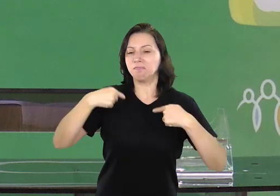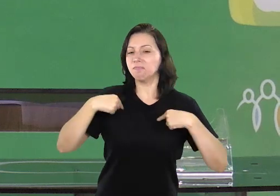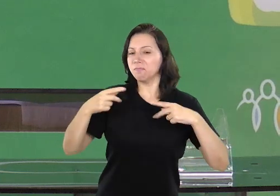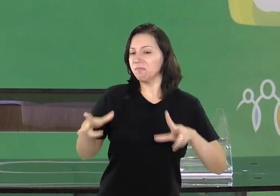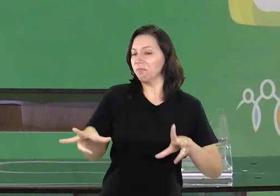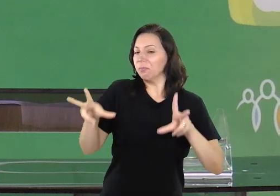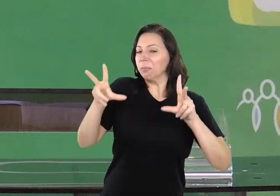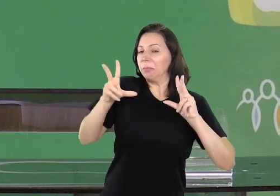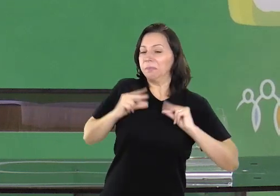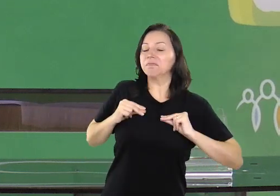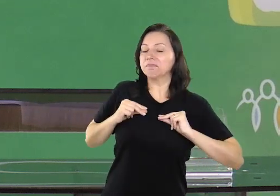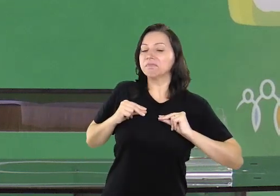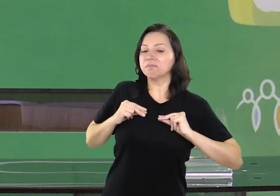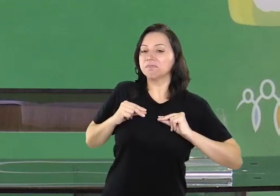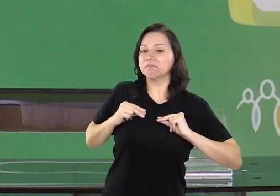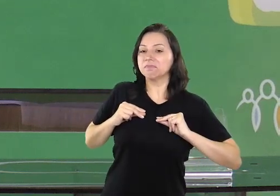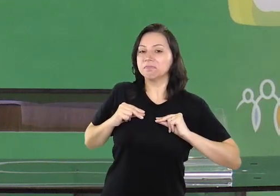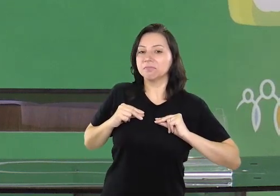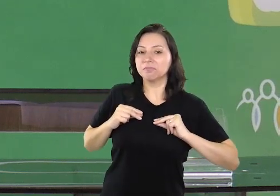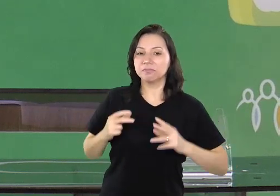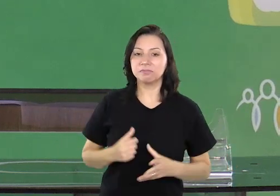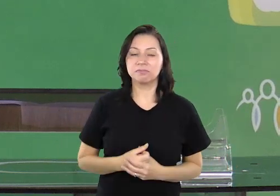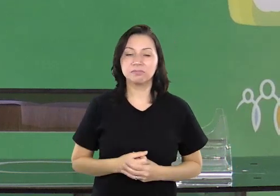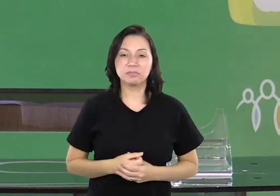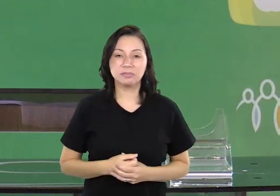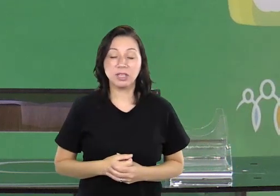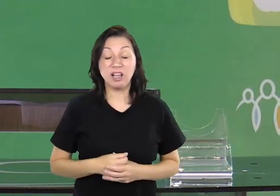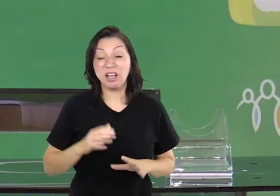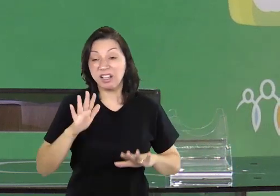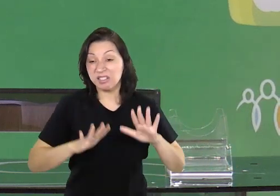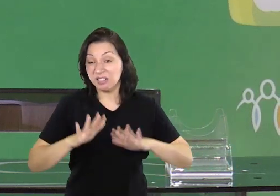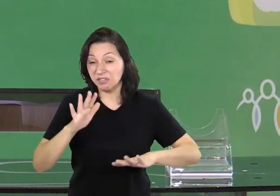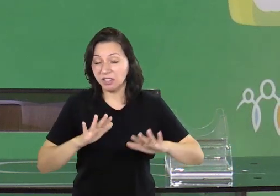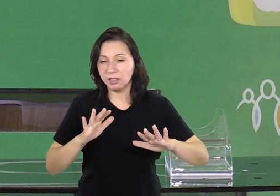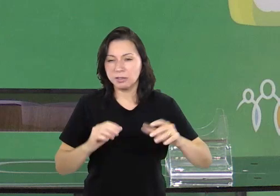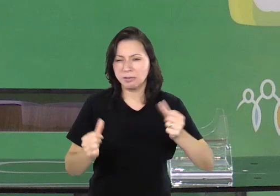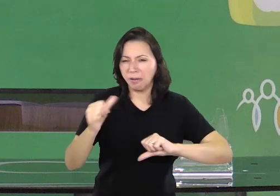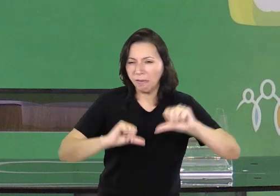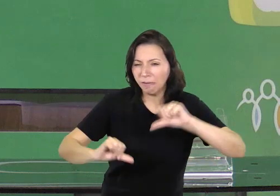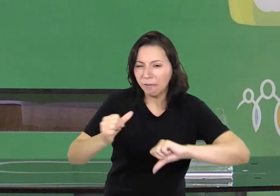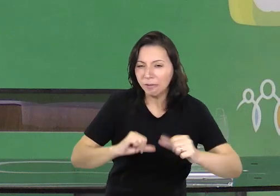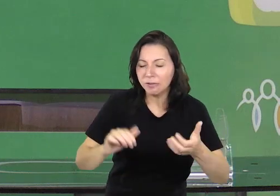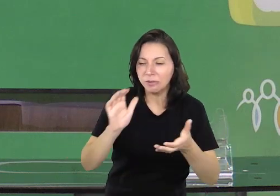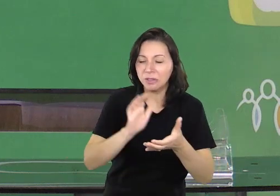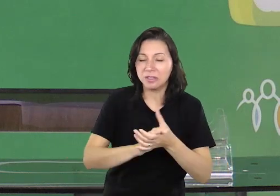ele escutou a gente falando isso tá na crise conjugal não eu deveria ser feliz